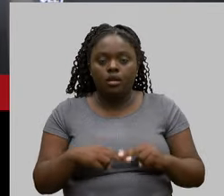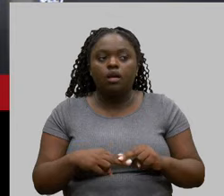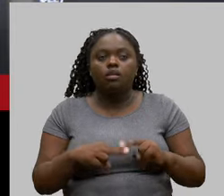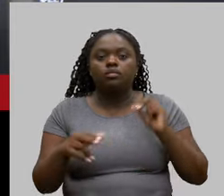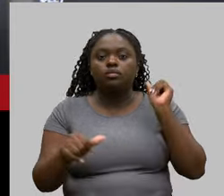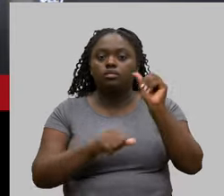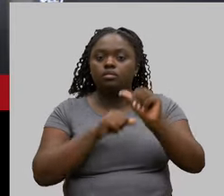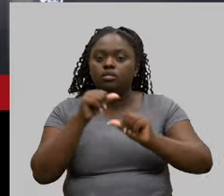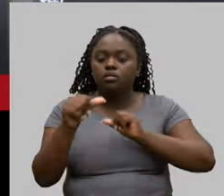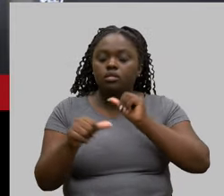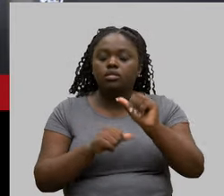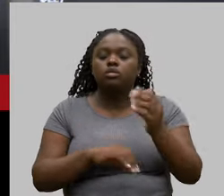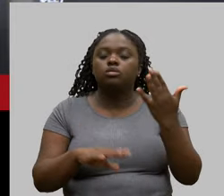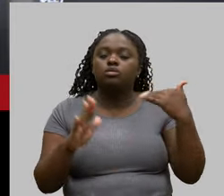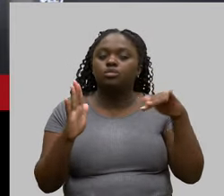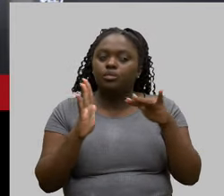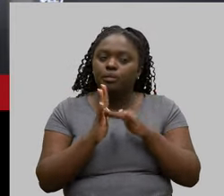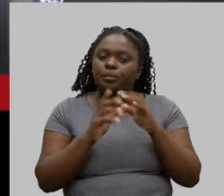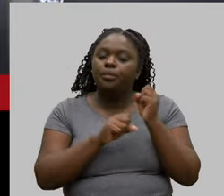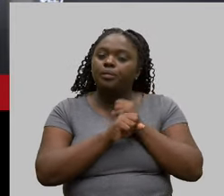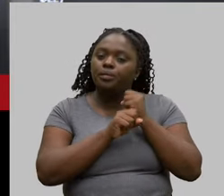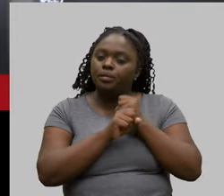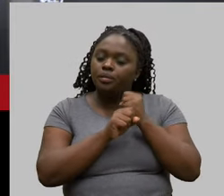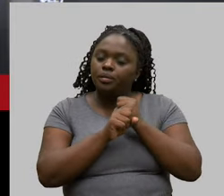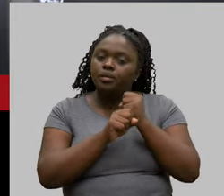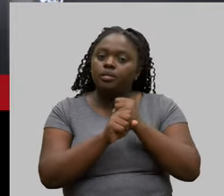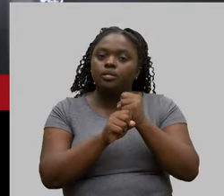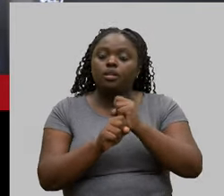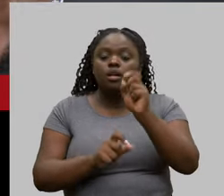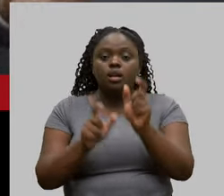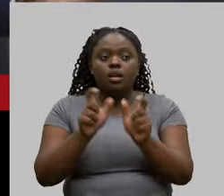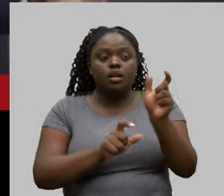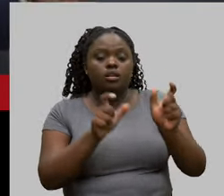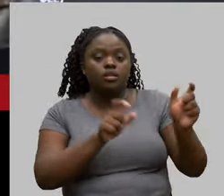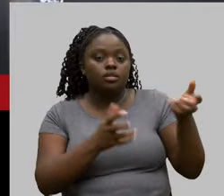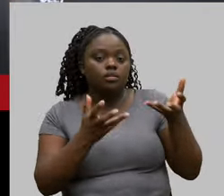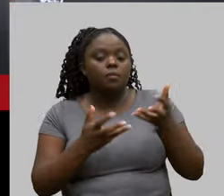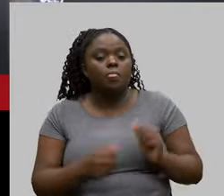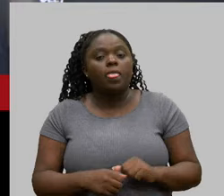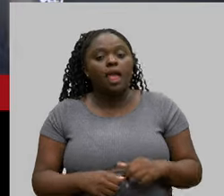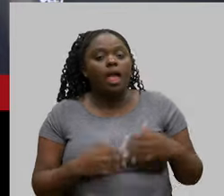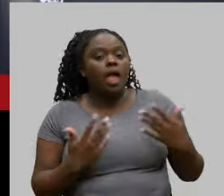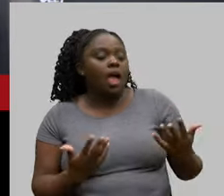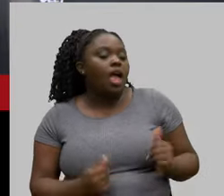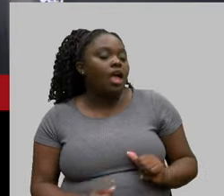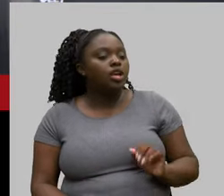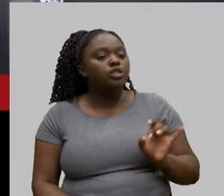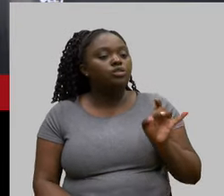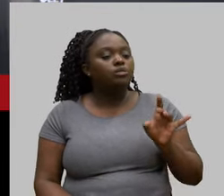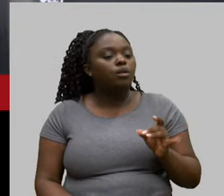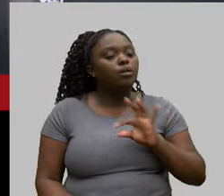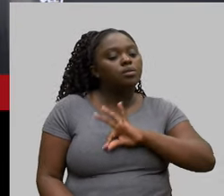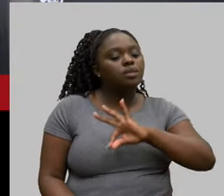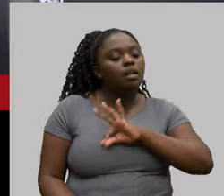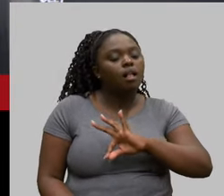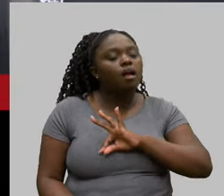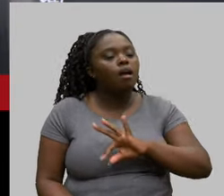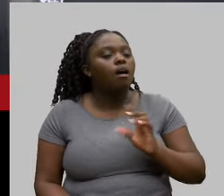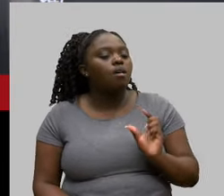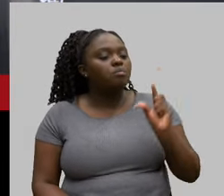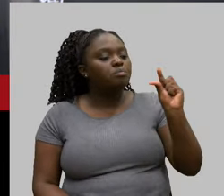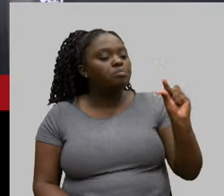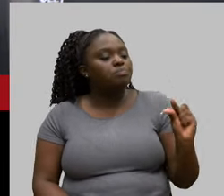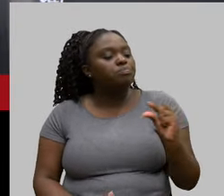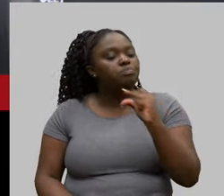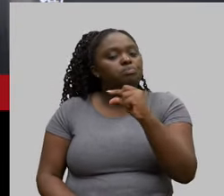de todos esses anos a fio as pessoas querem Ah vou contribuir sobre salário mínimo por exemplo lá no regime geral porque